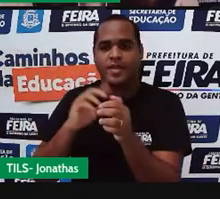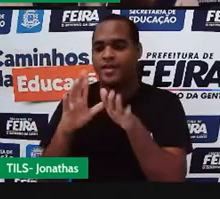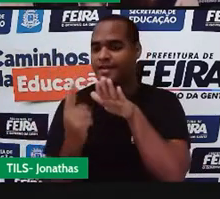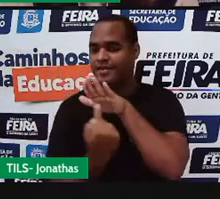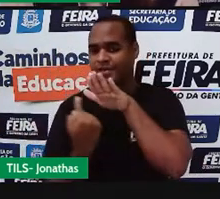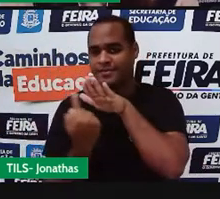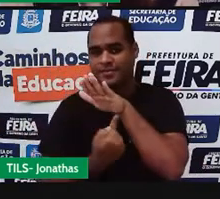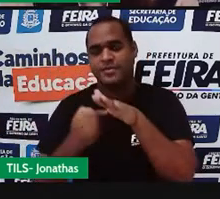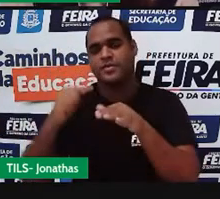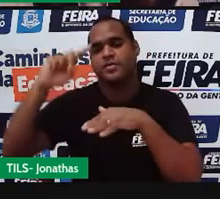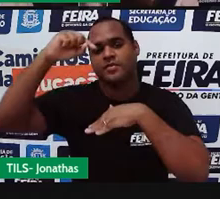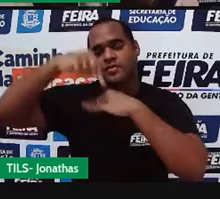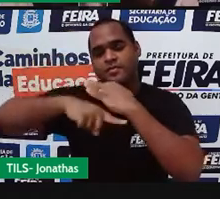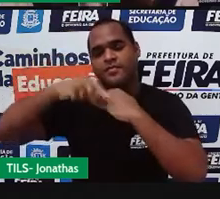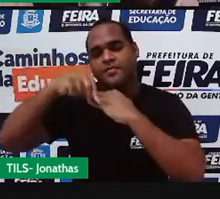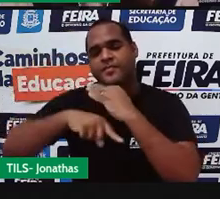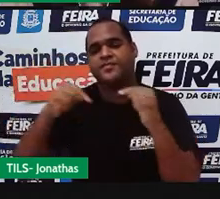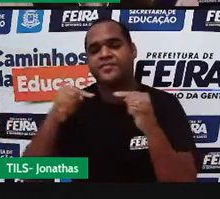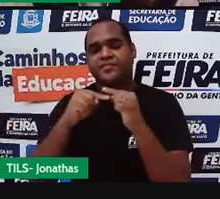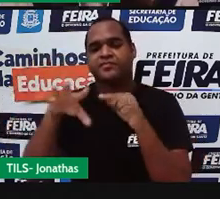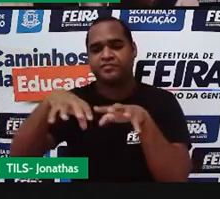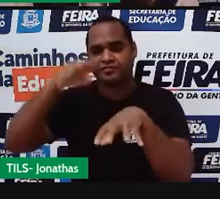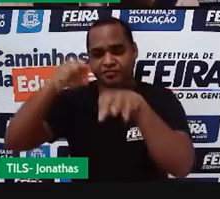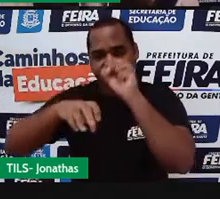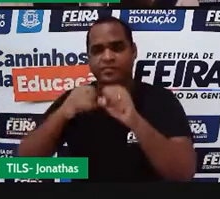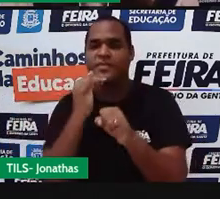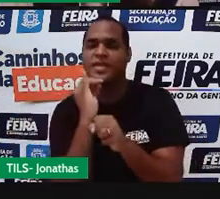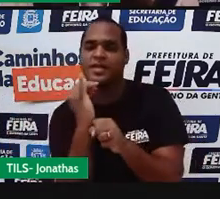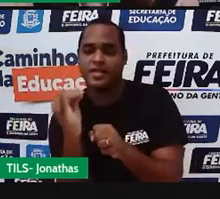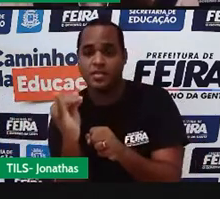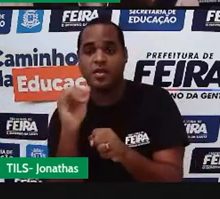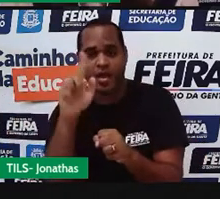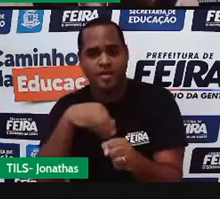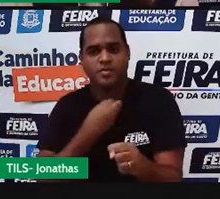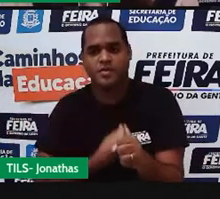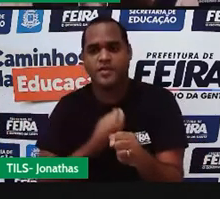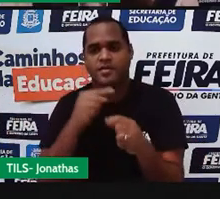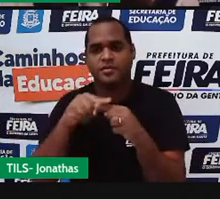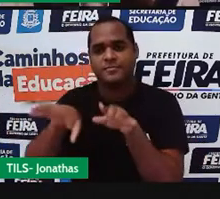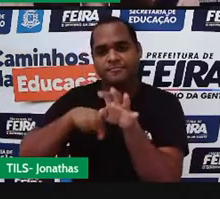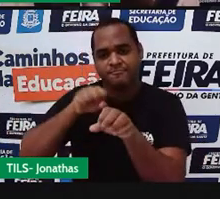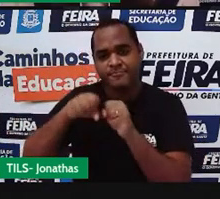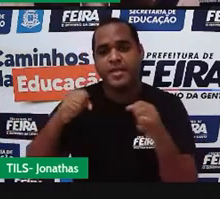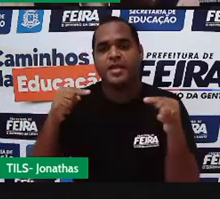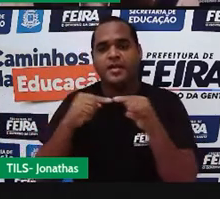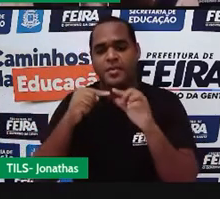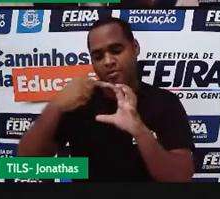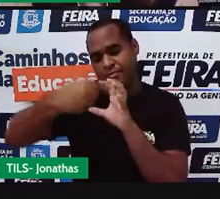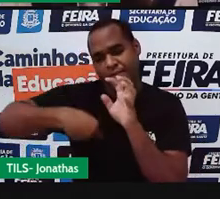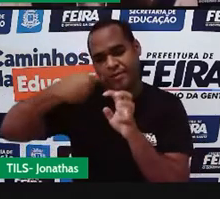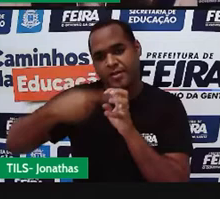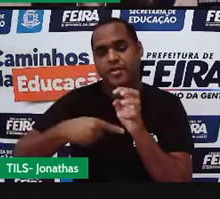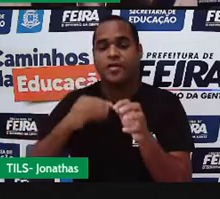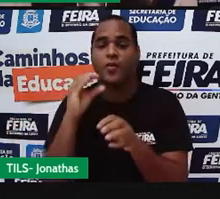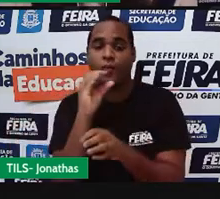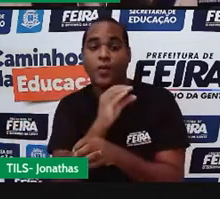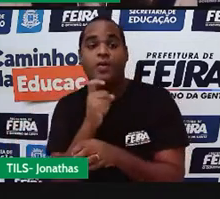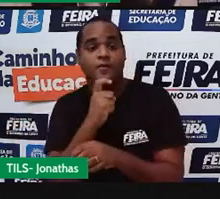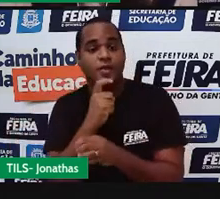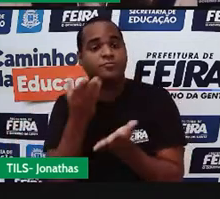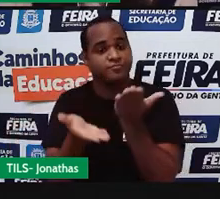de efeito estufa cuja missão é absorver parte da energia recebida e manter a temperatura do planeta